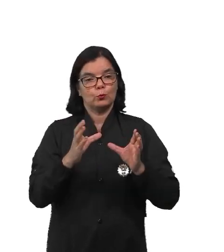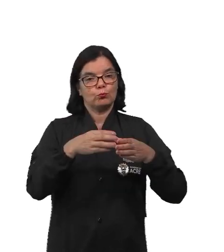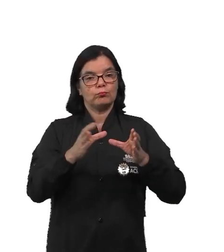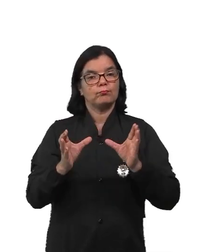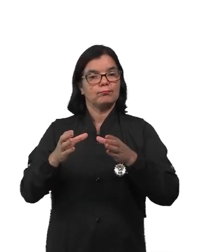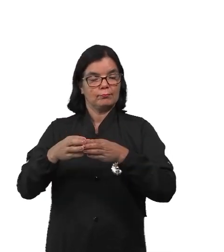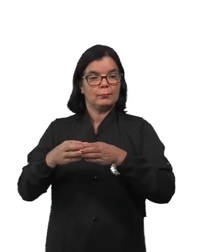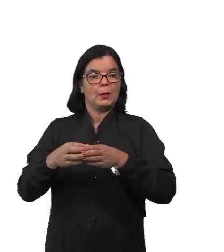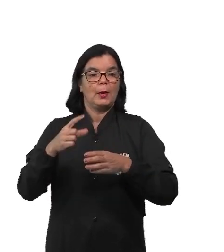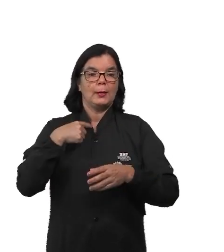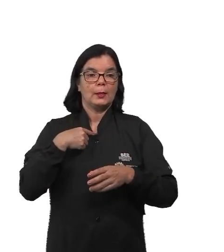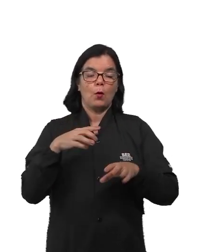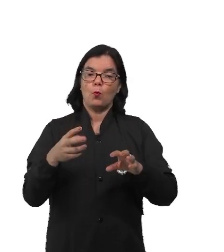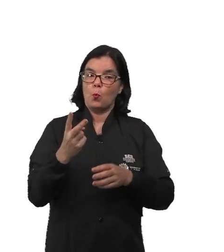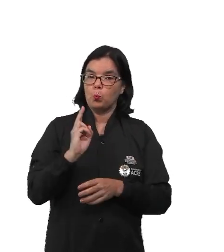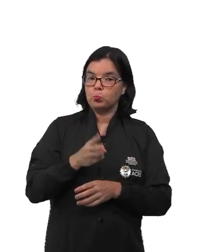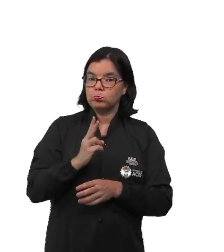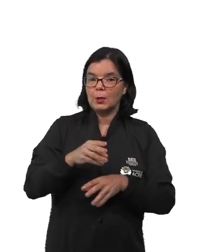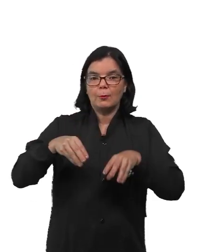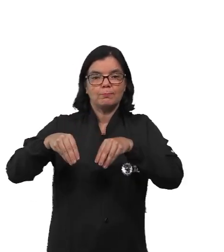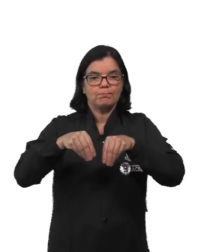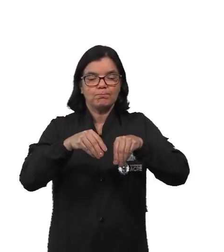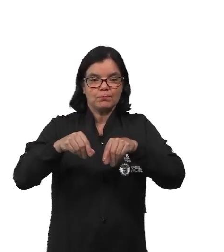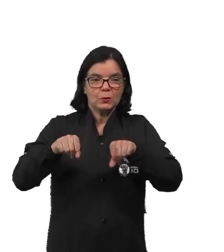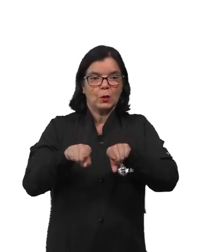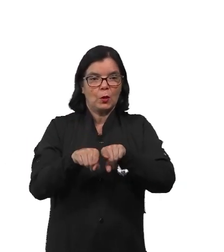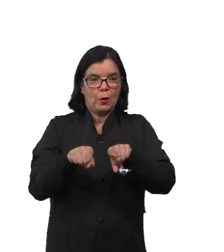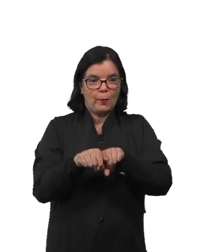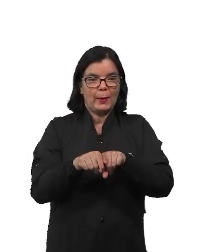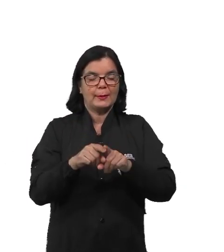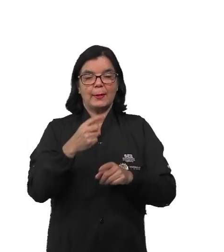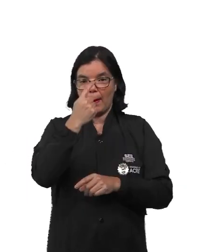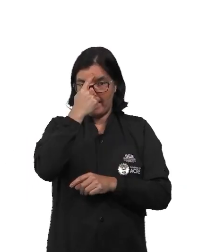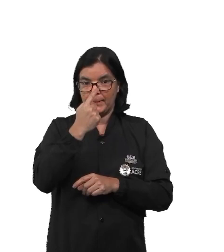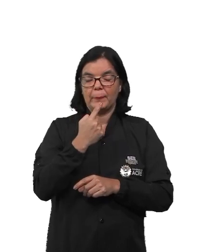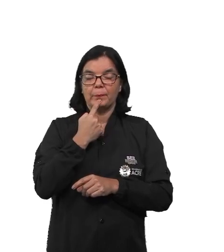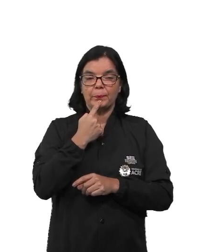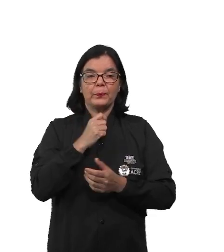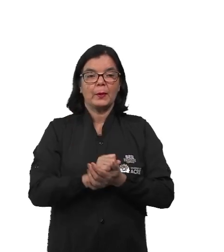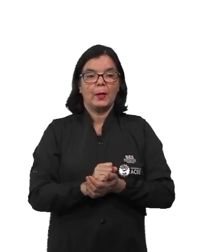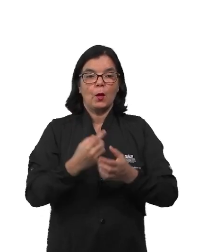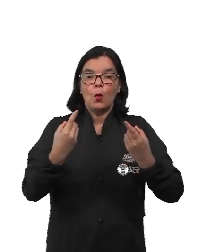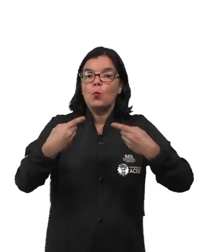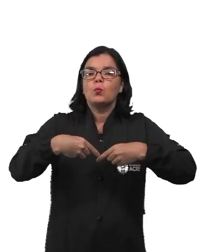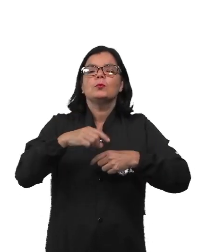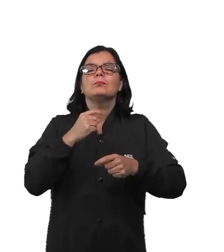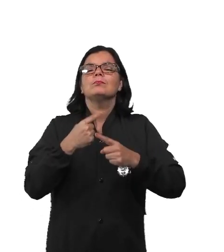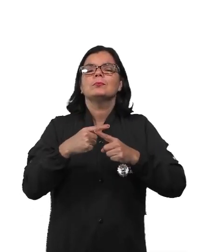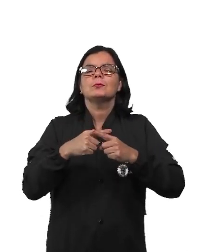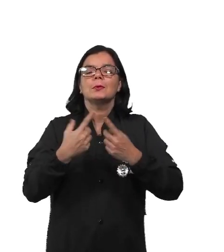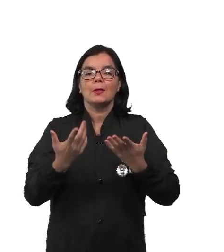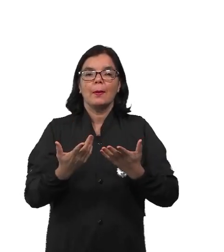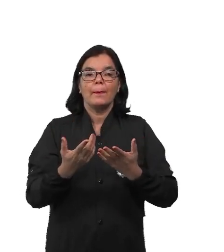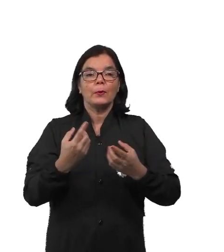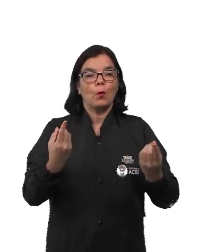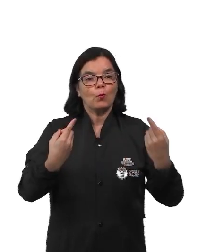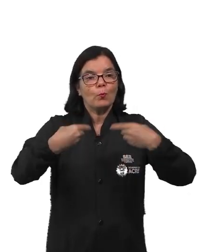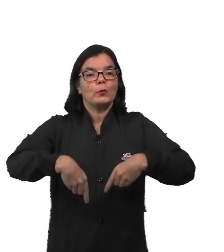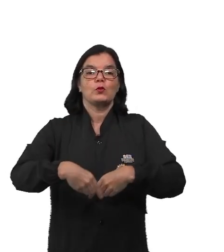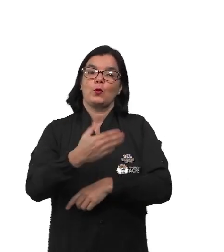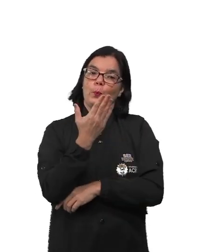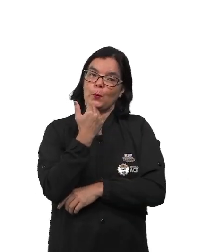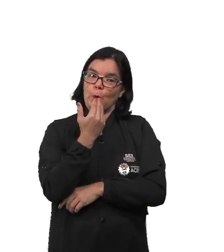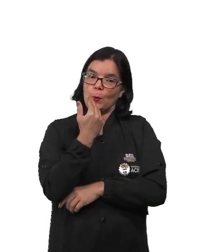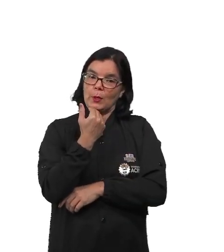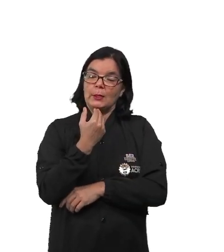ecológicos. Ou seja, estão no mesmo nicho, olha aqui, ó, essa imagem. Eles estão competindo por quê? Por alimento.